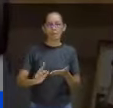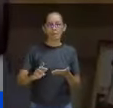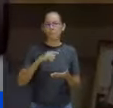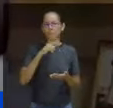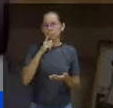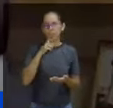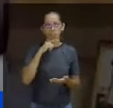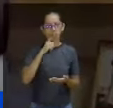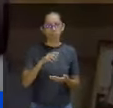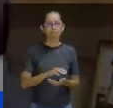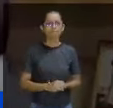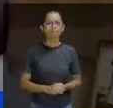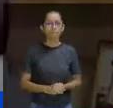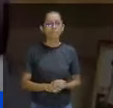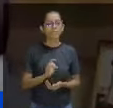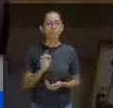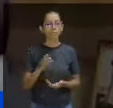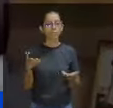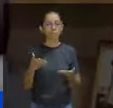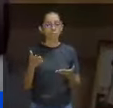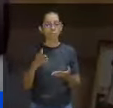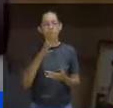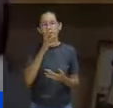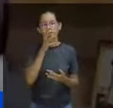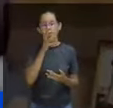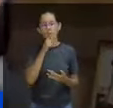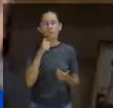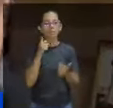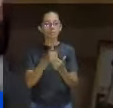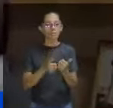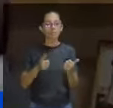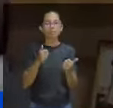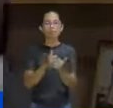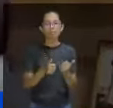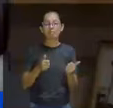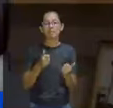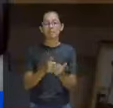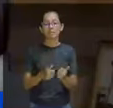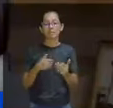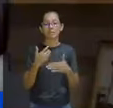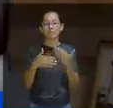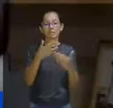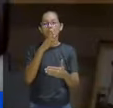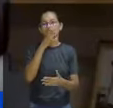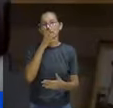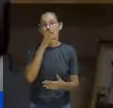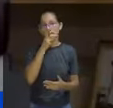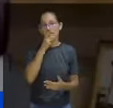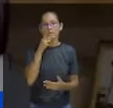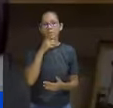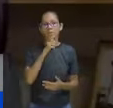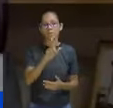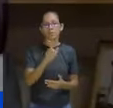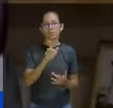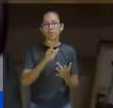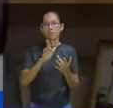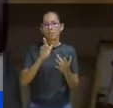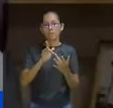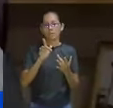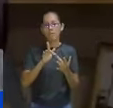essas demandas trabalhistas, só depois de várias diligências e contatos com esses prestadores de serviço que nós